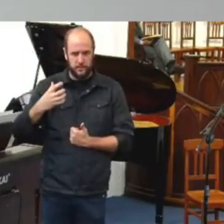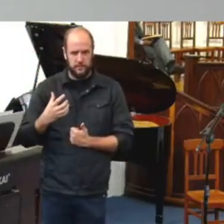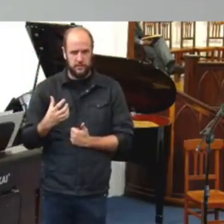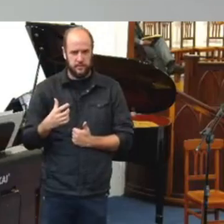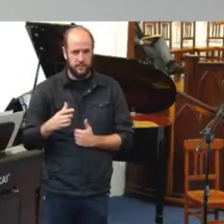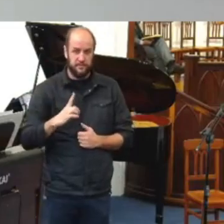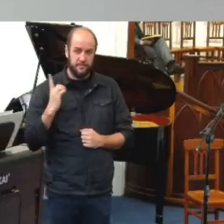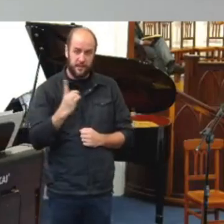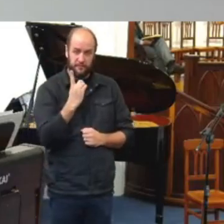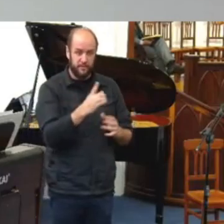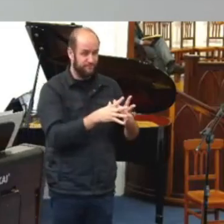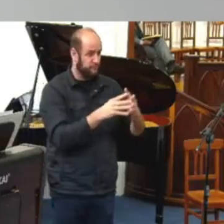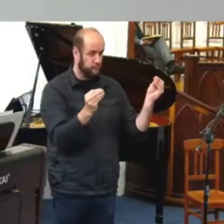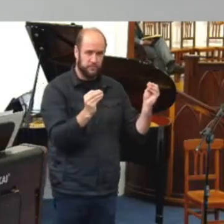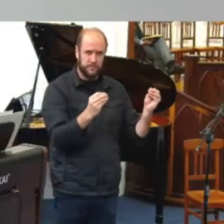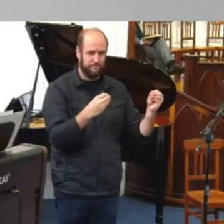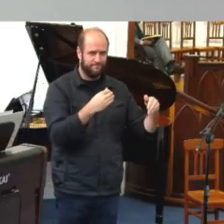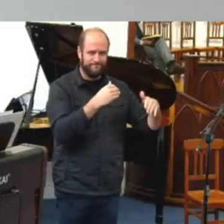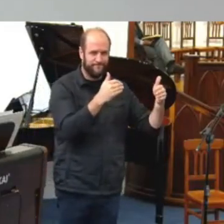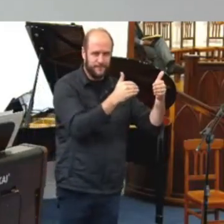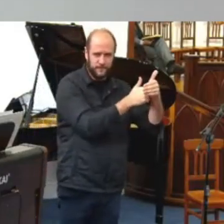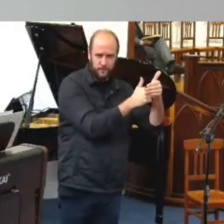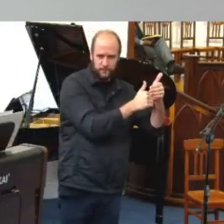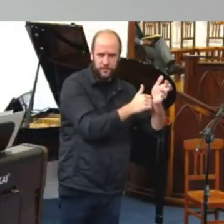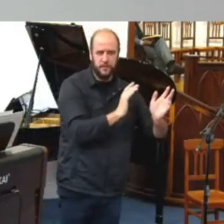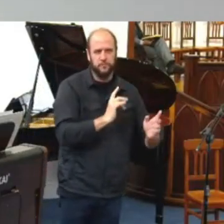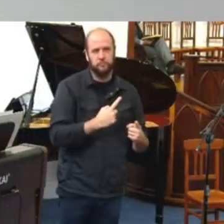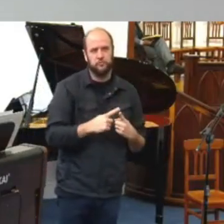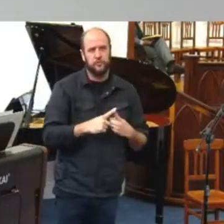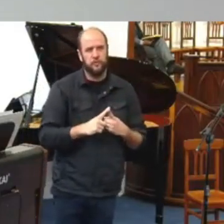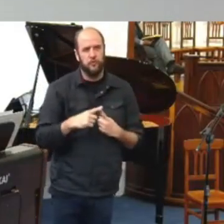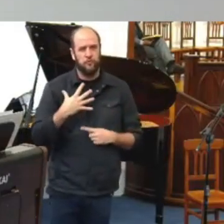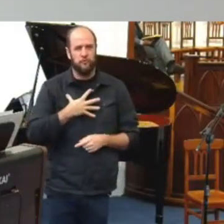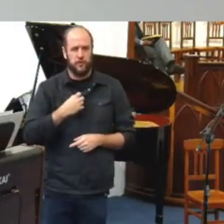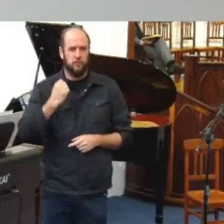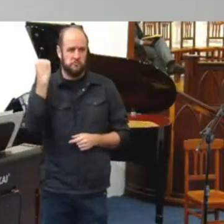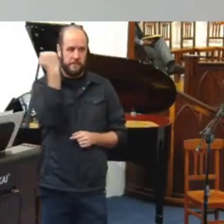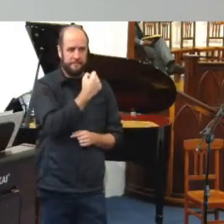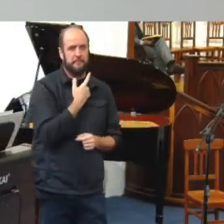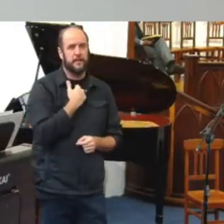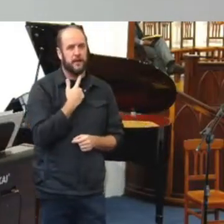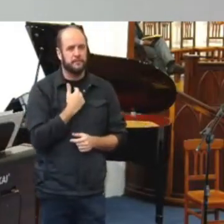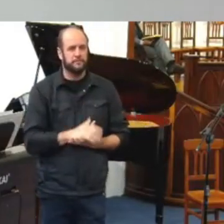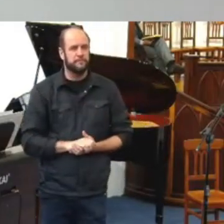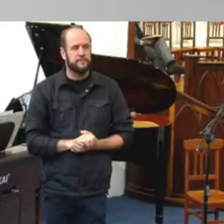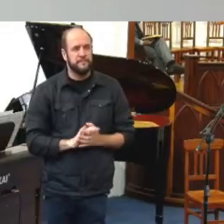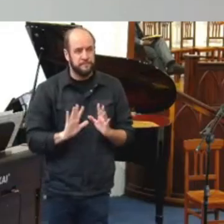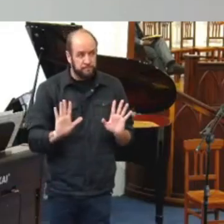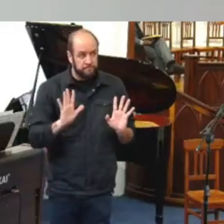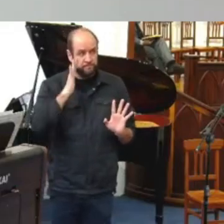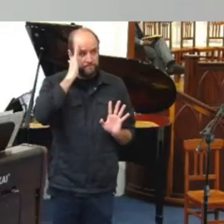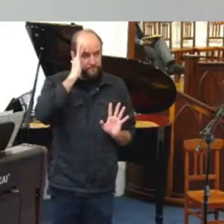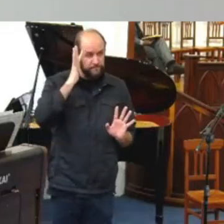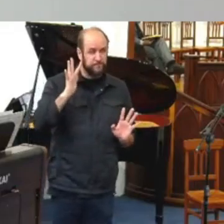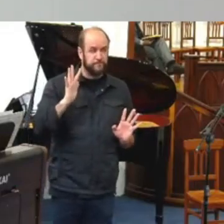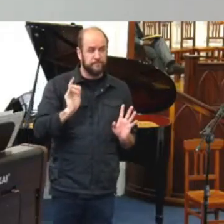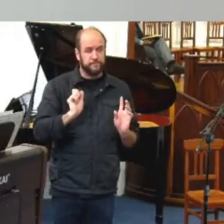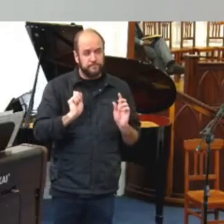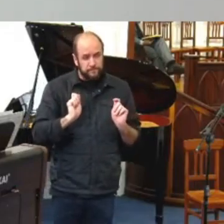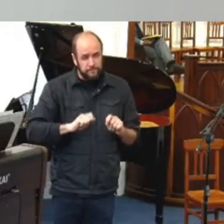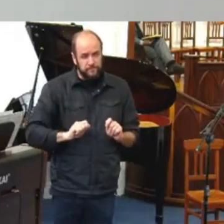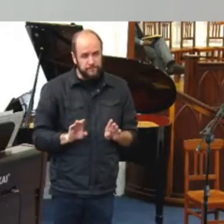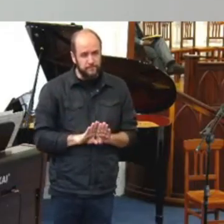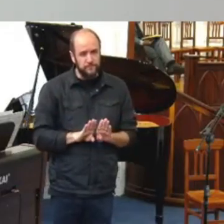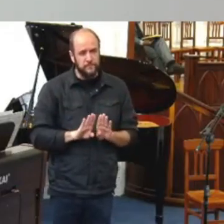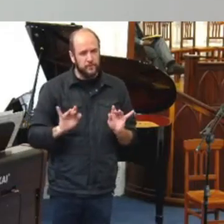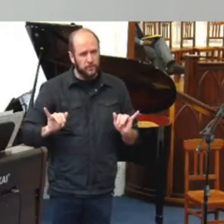Os Salmos 3 a 5 relata isso com mais profundidade. Mas há um entendimento que o Salmo 6 poderia estar presente